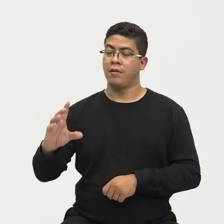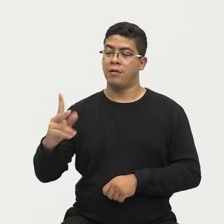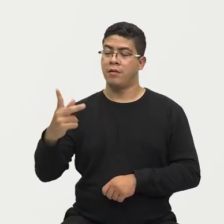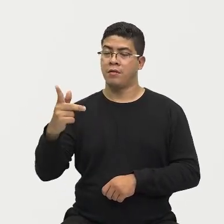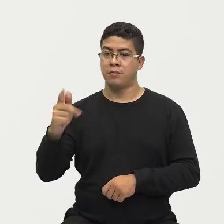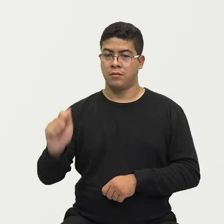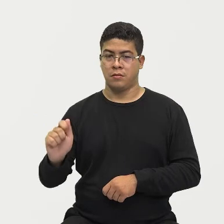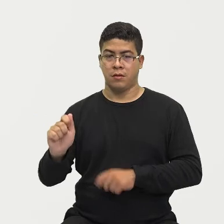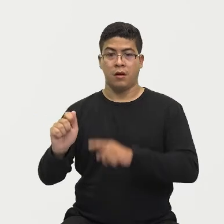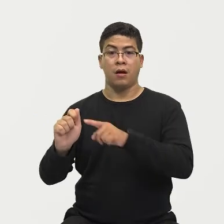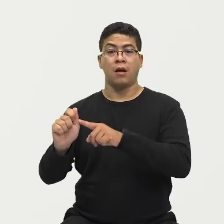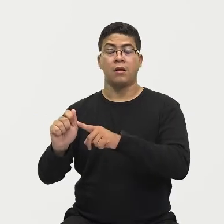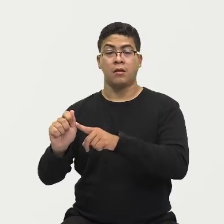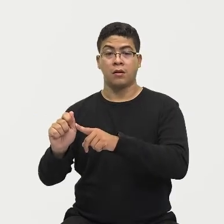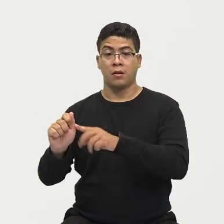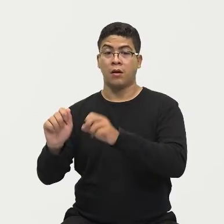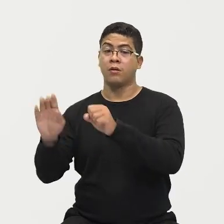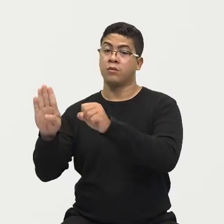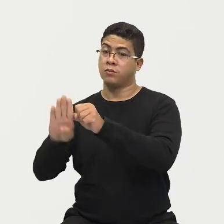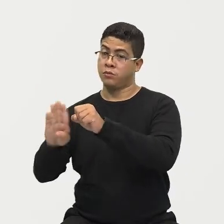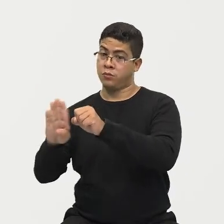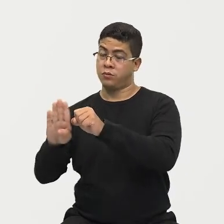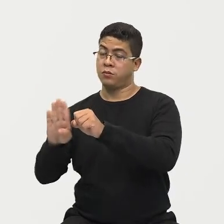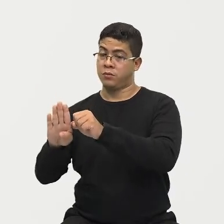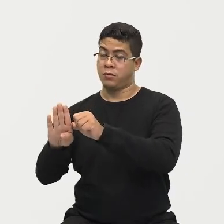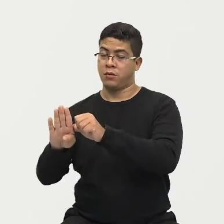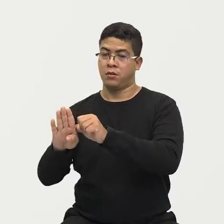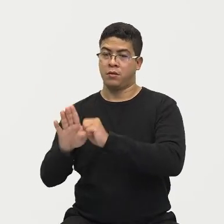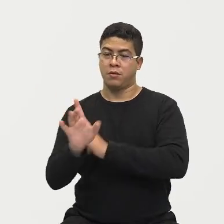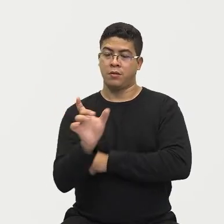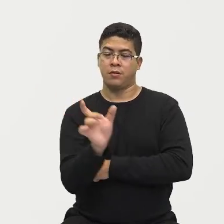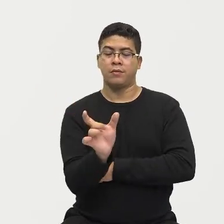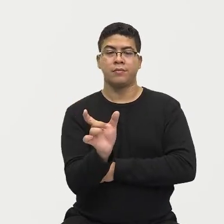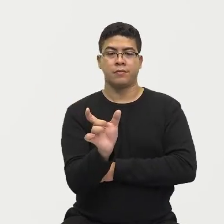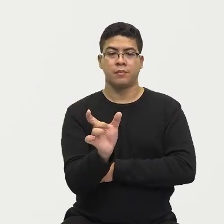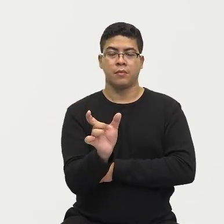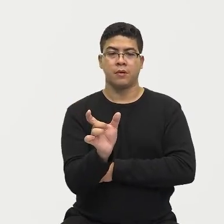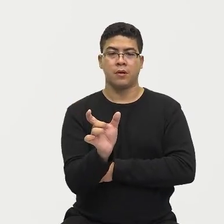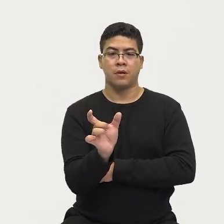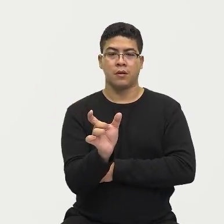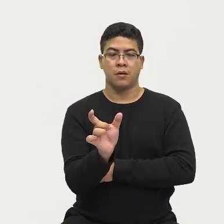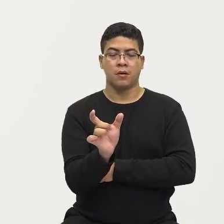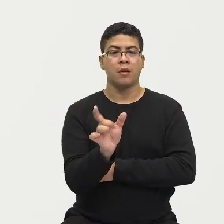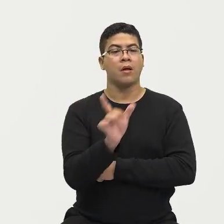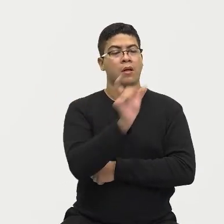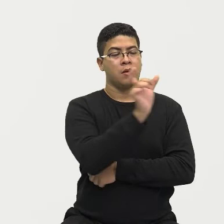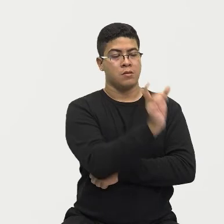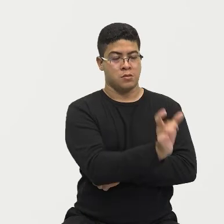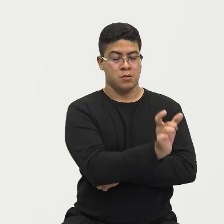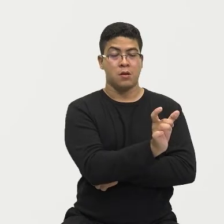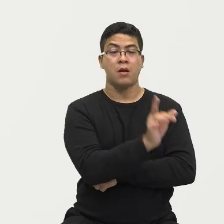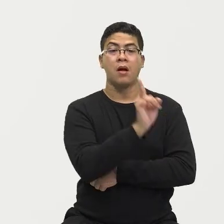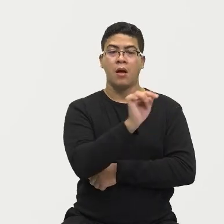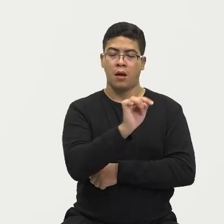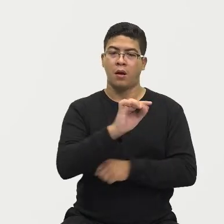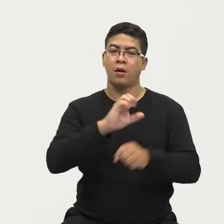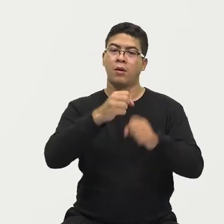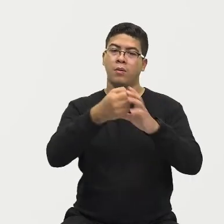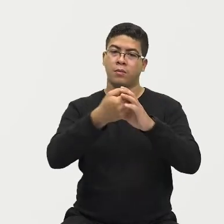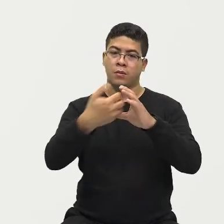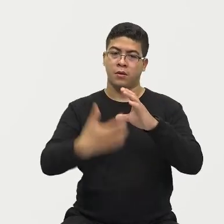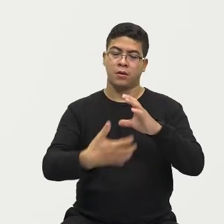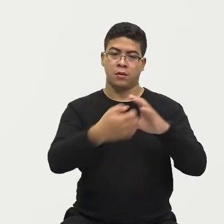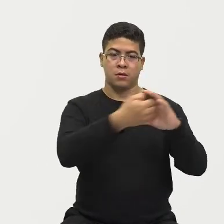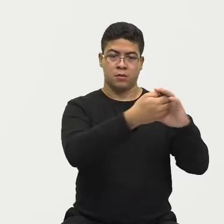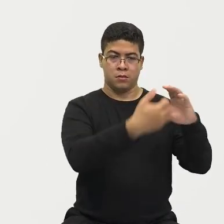dinâmica, é um adjetivo, é uma característica do nome, da flecha. Ou pode ser onipresente também, se eu mudar aqui, ó, também é uma